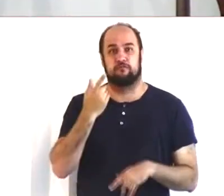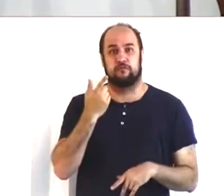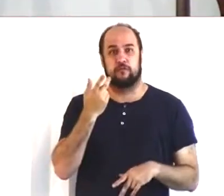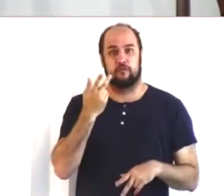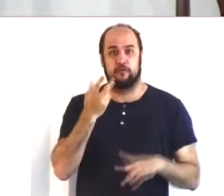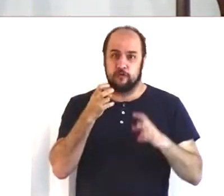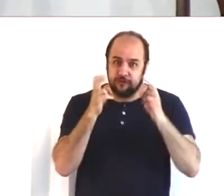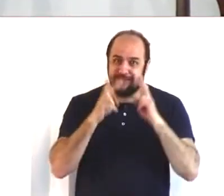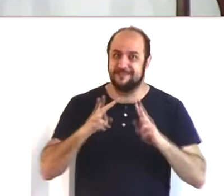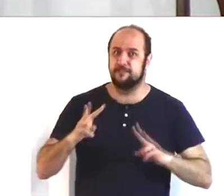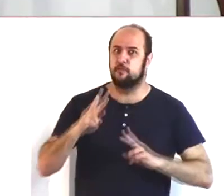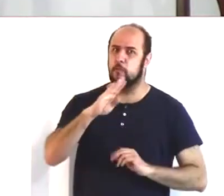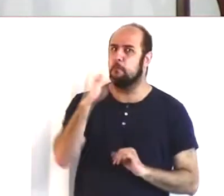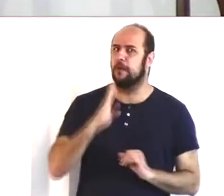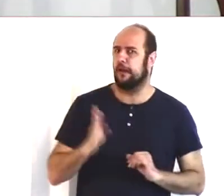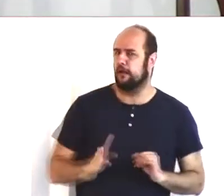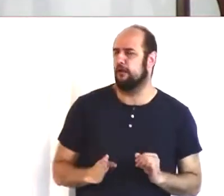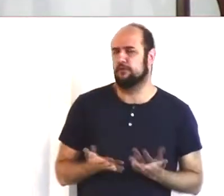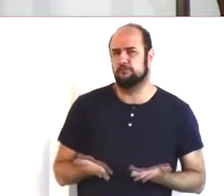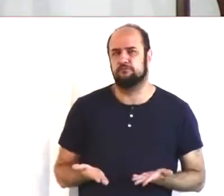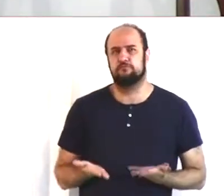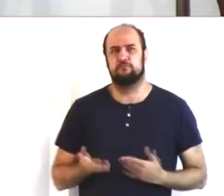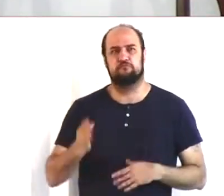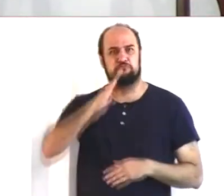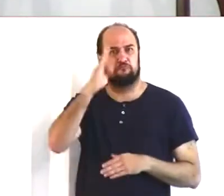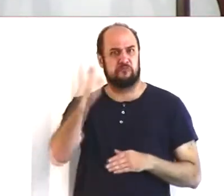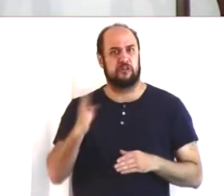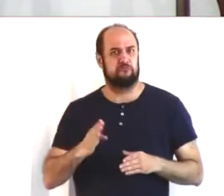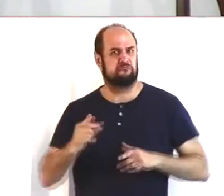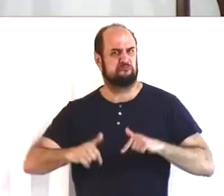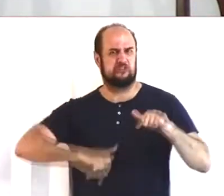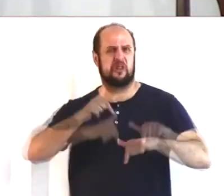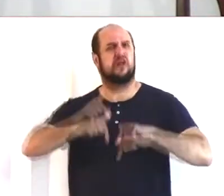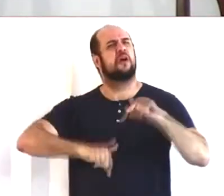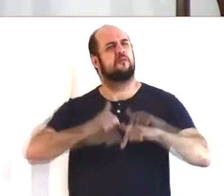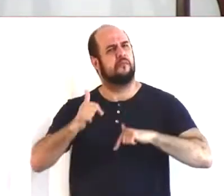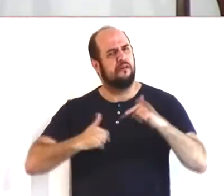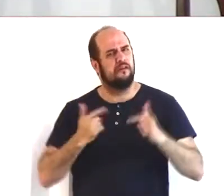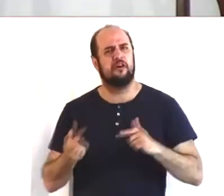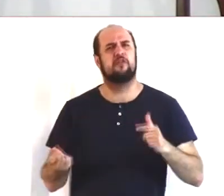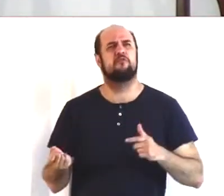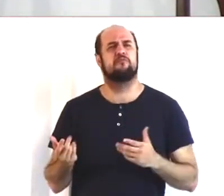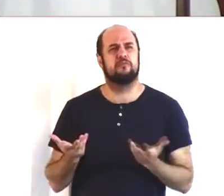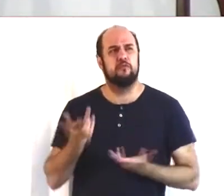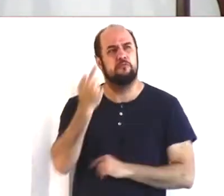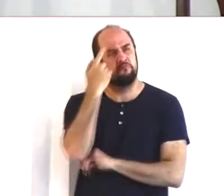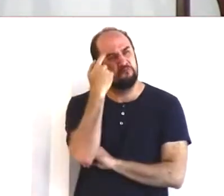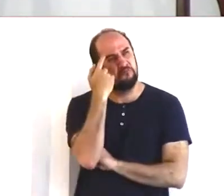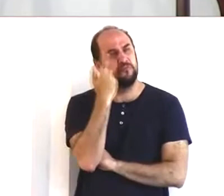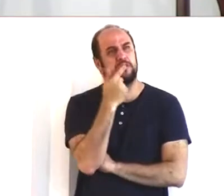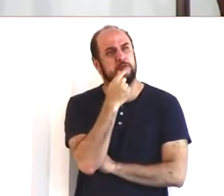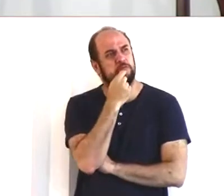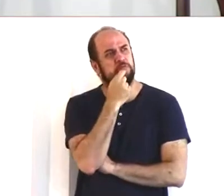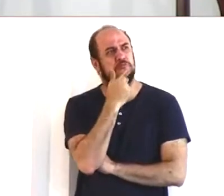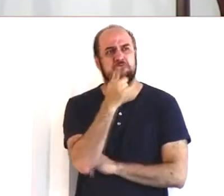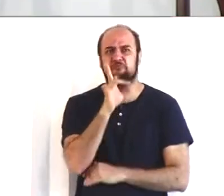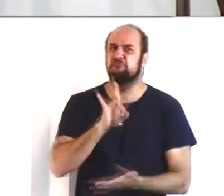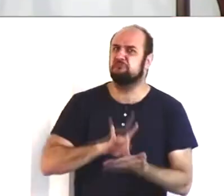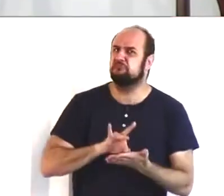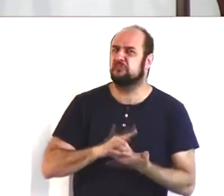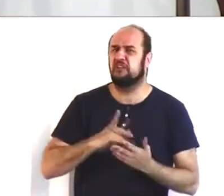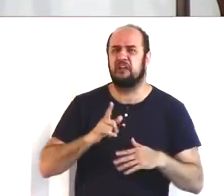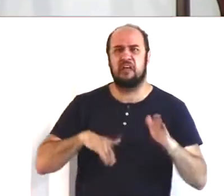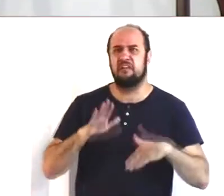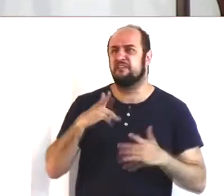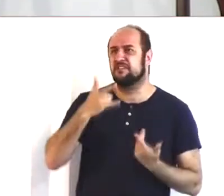vista de um país como o nosso, né, um dos maiores países do mundo em potencial. Então eu ficava ouvindo pensando, puxa, a gente não pensa sempre